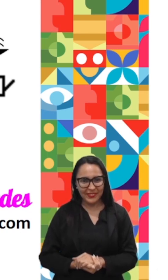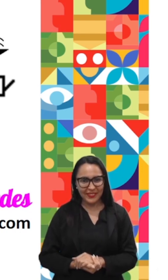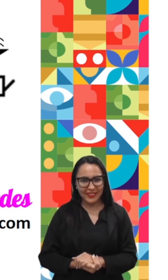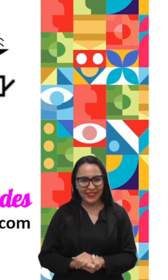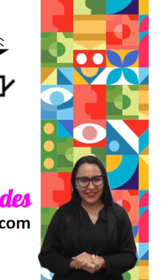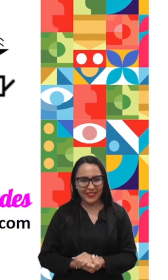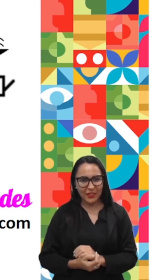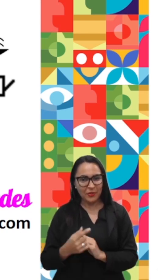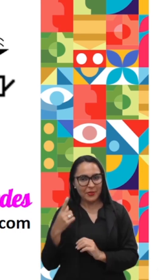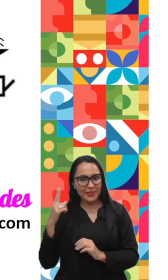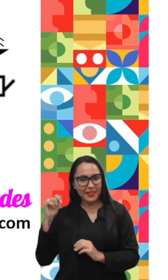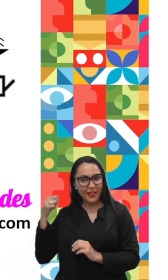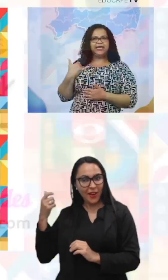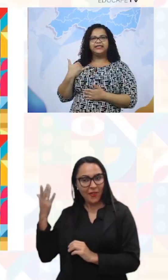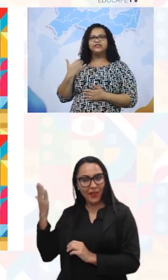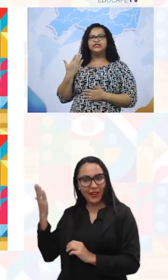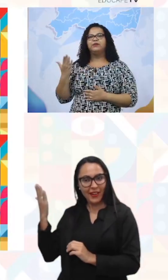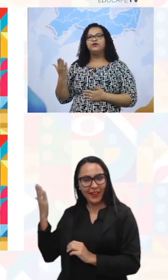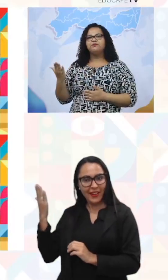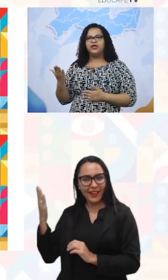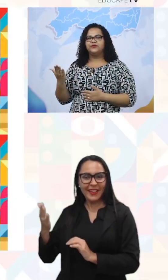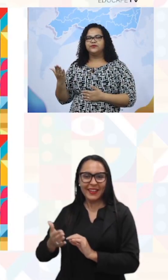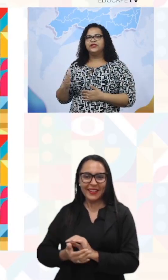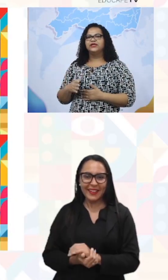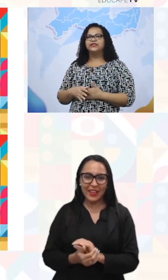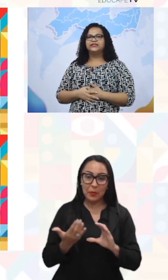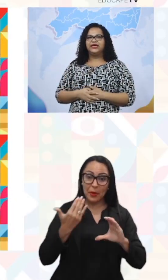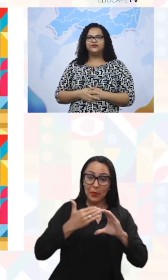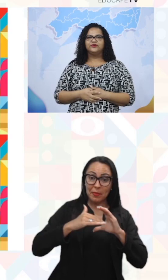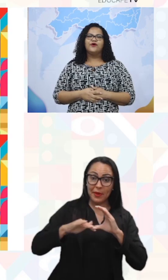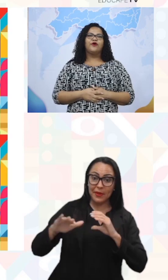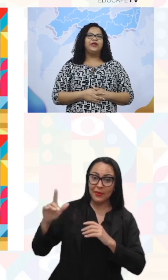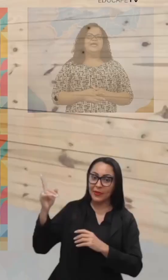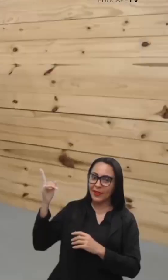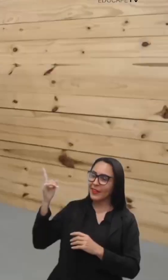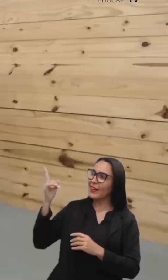meu sinal. E a Isa Guedes e meu e-mail, tá